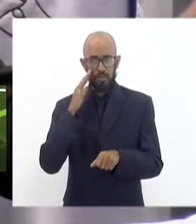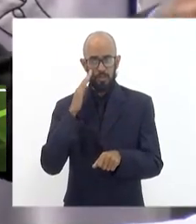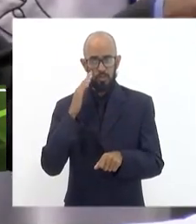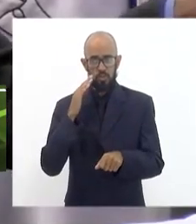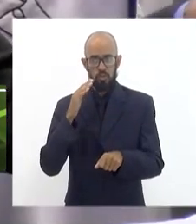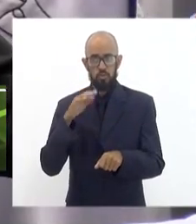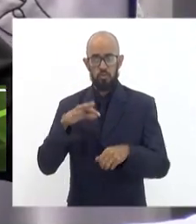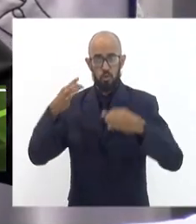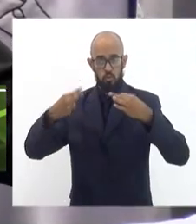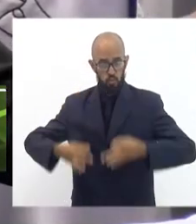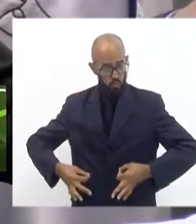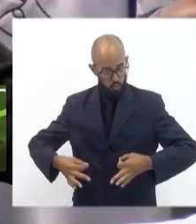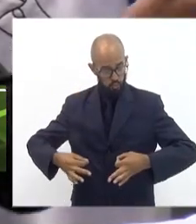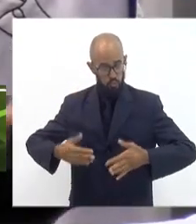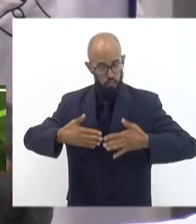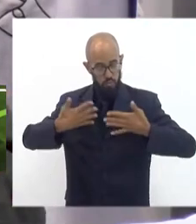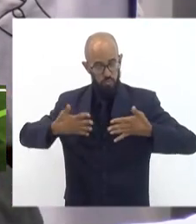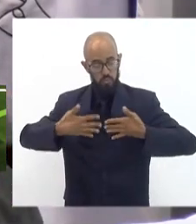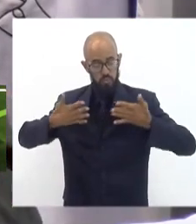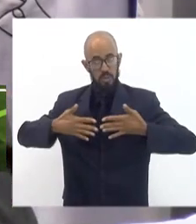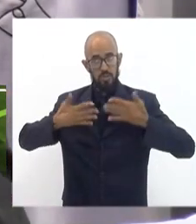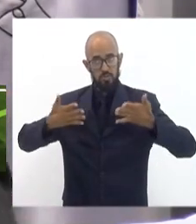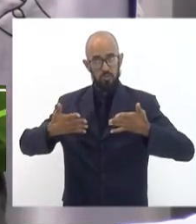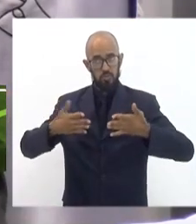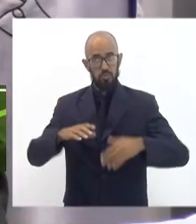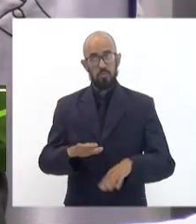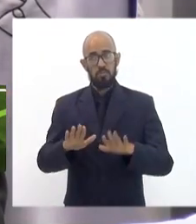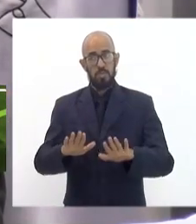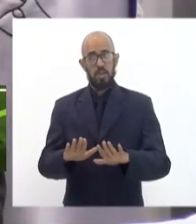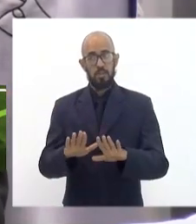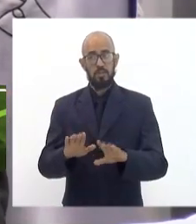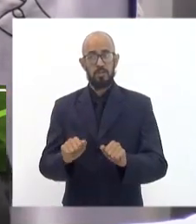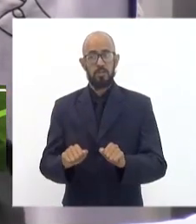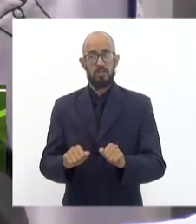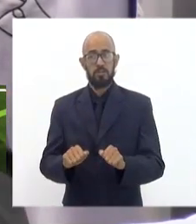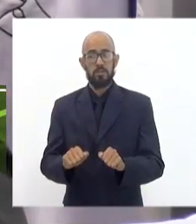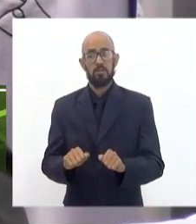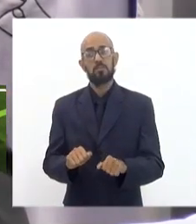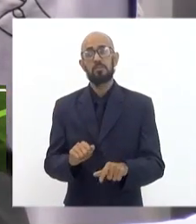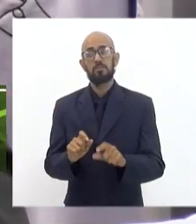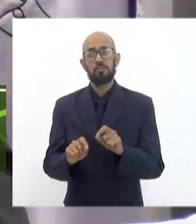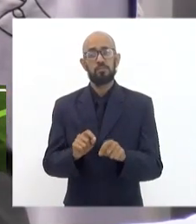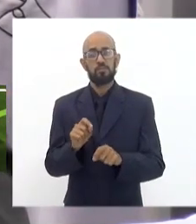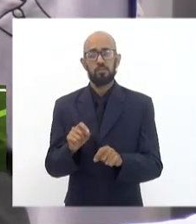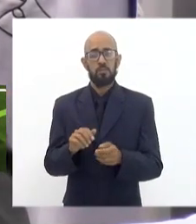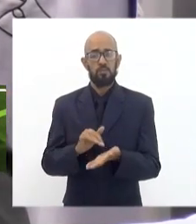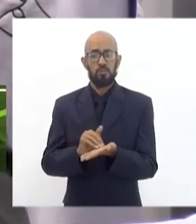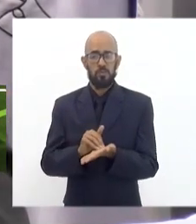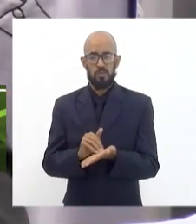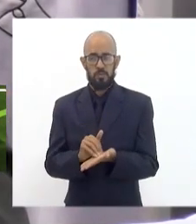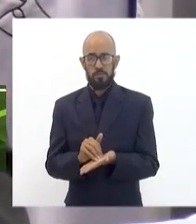seu justo entusiasmo Mas eu achei aqui a secretária